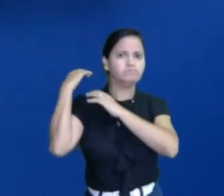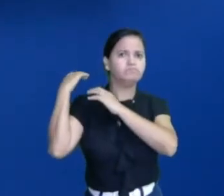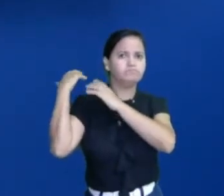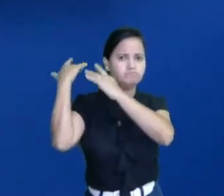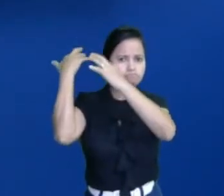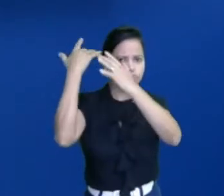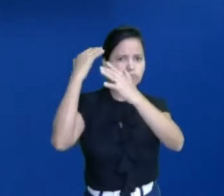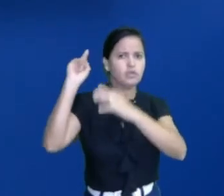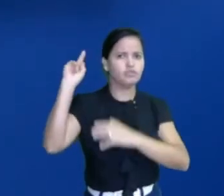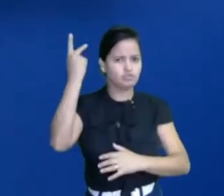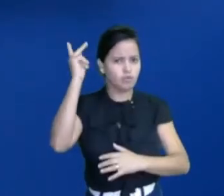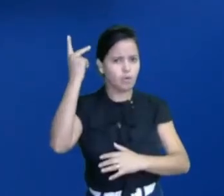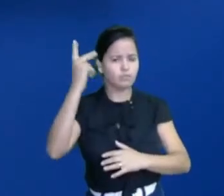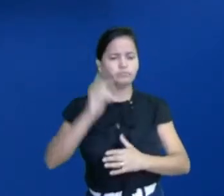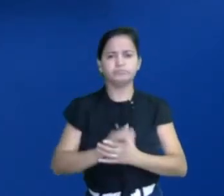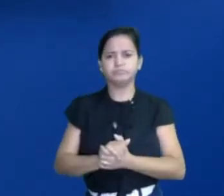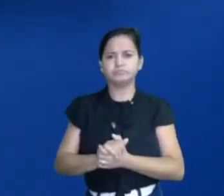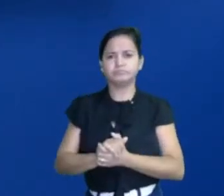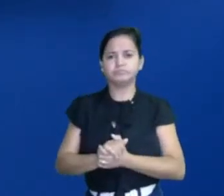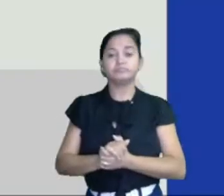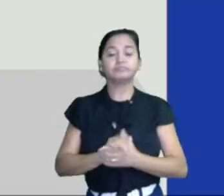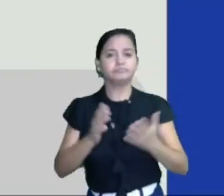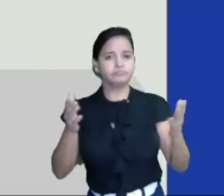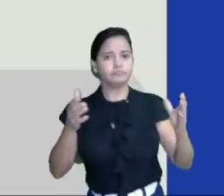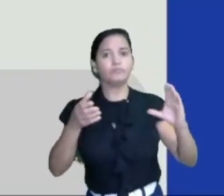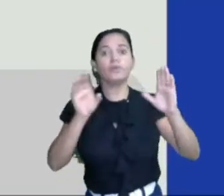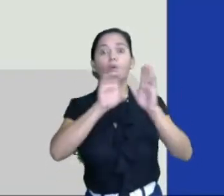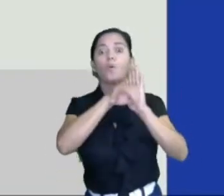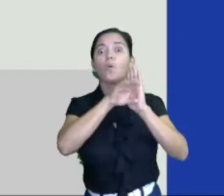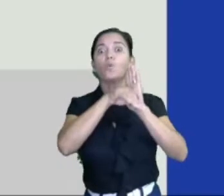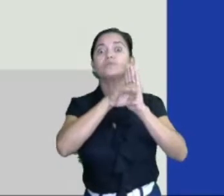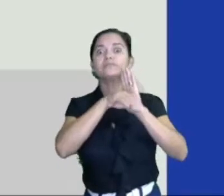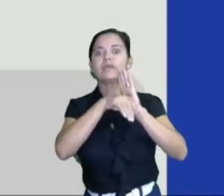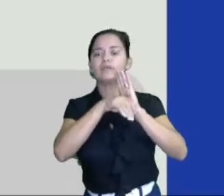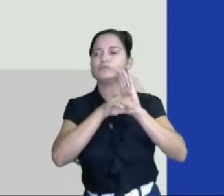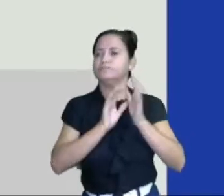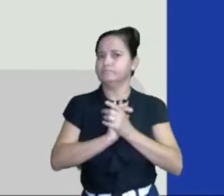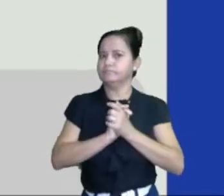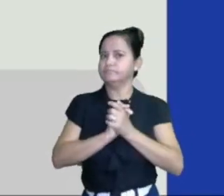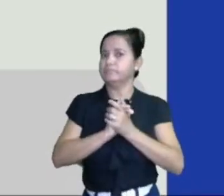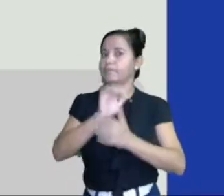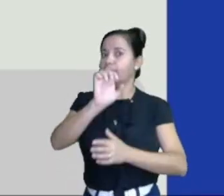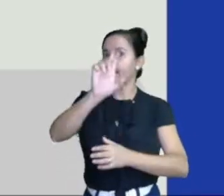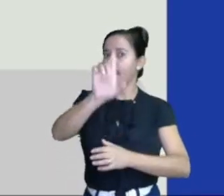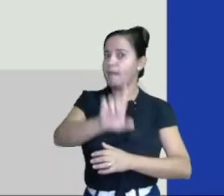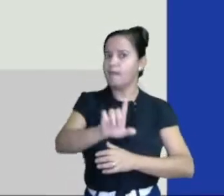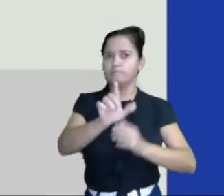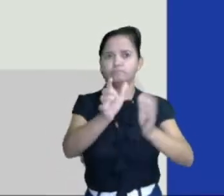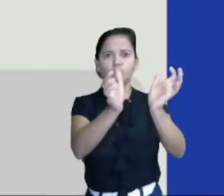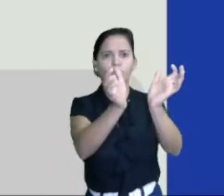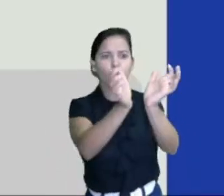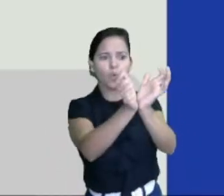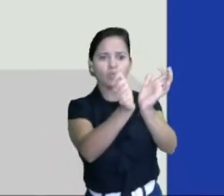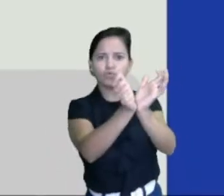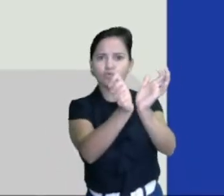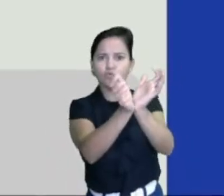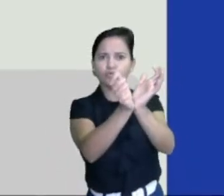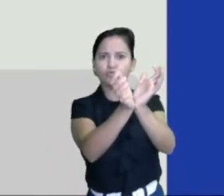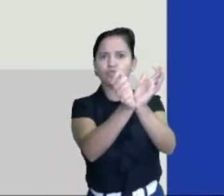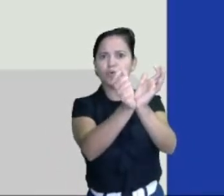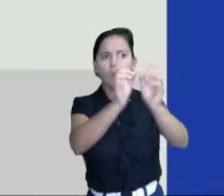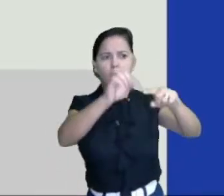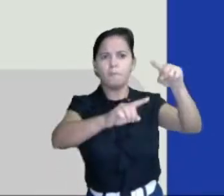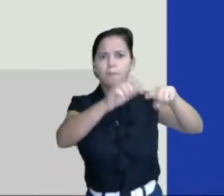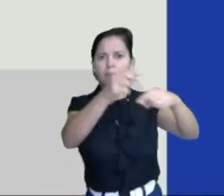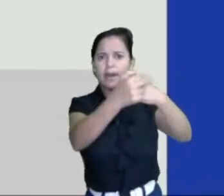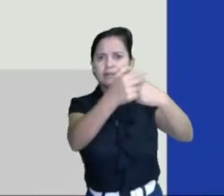que é patrimônio histórico. Conceito. O patrimônio histórico é o conjunto de bens materiais